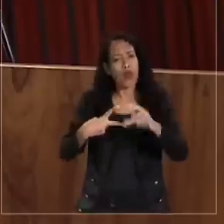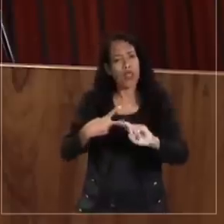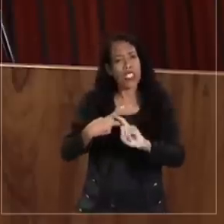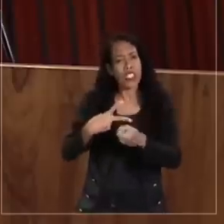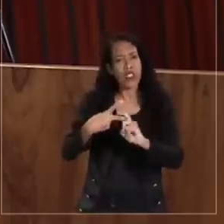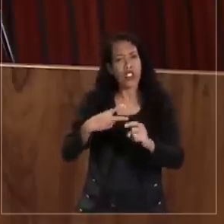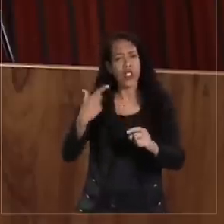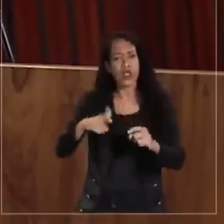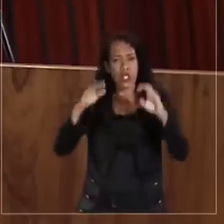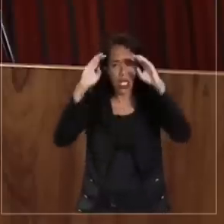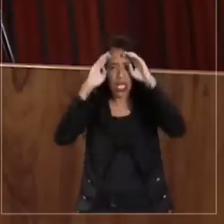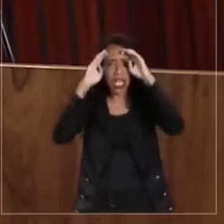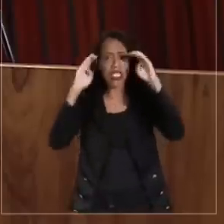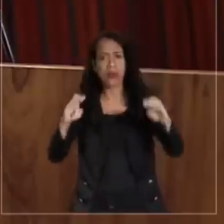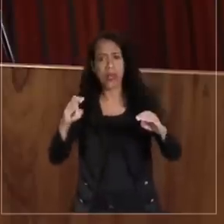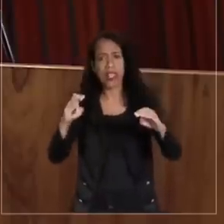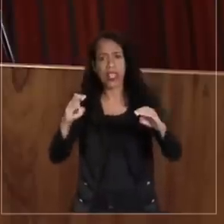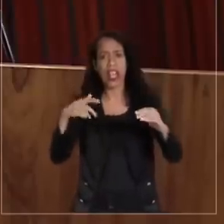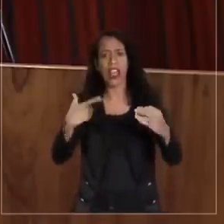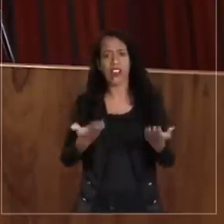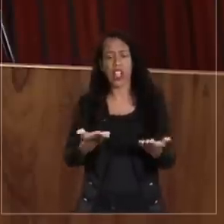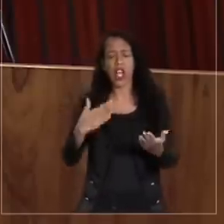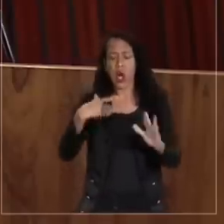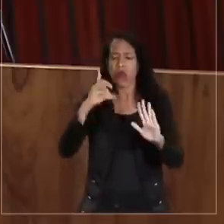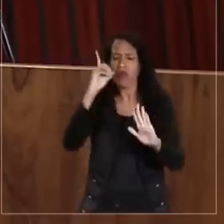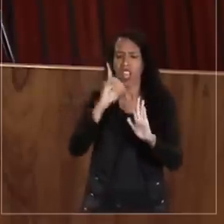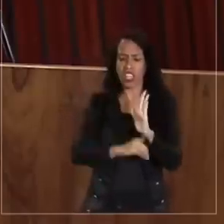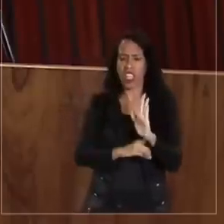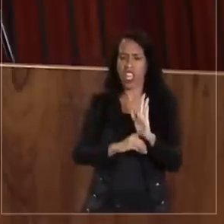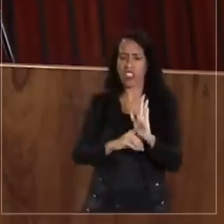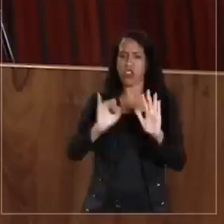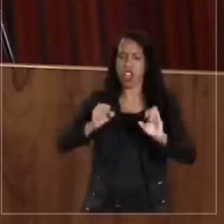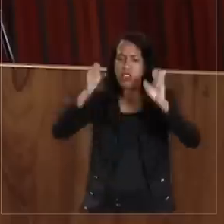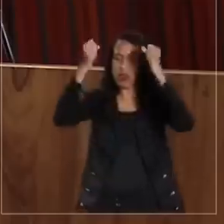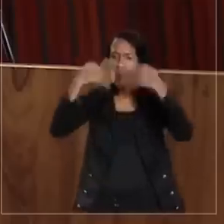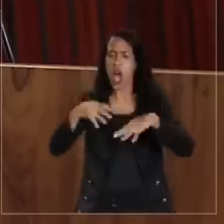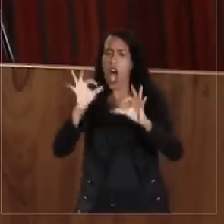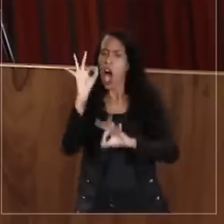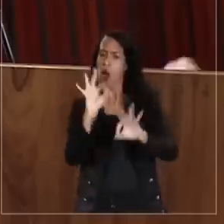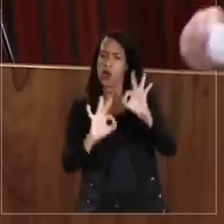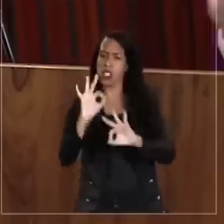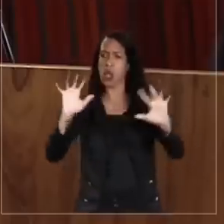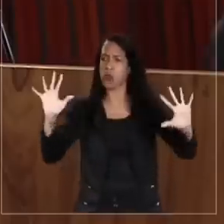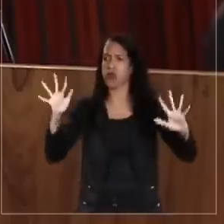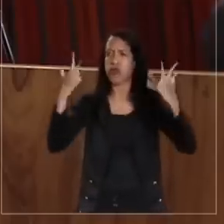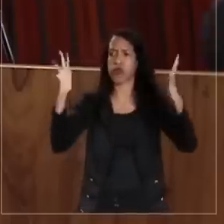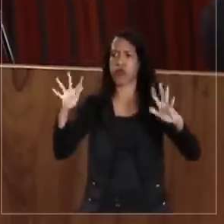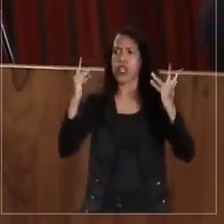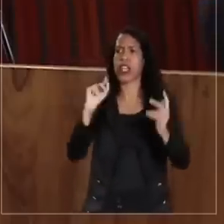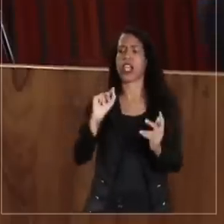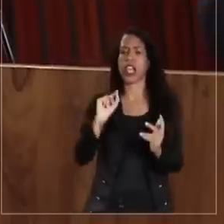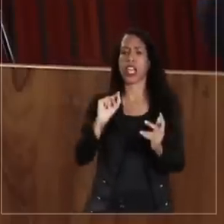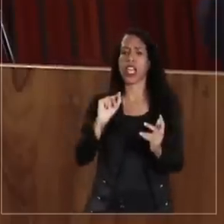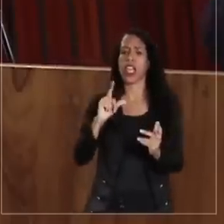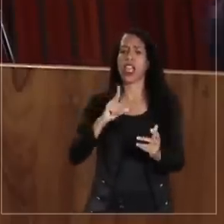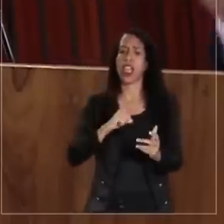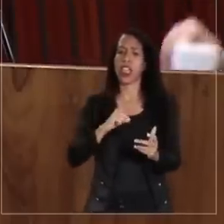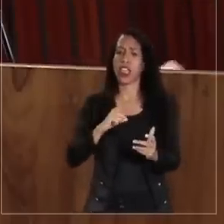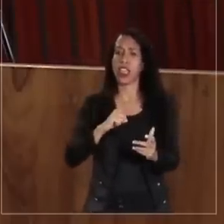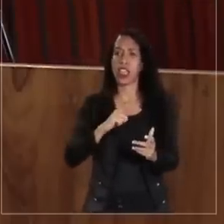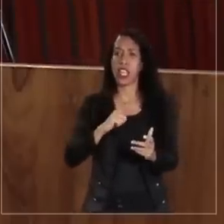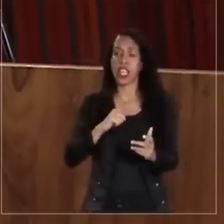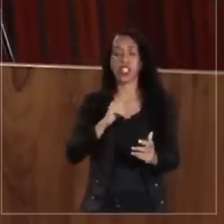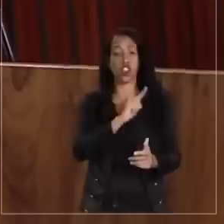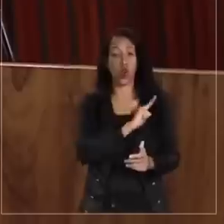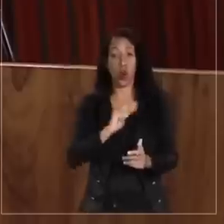foram respeitados. Por decreto, por norma expressa, a organização desses eventos se dá quando se trata de ato